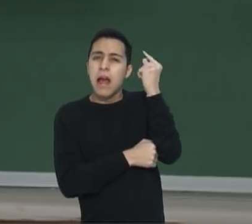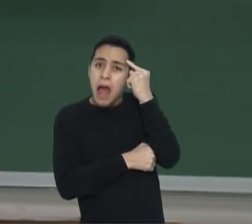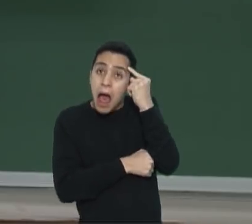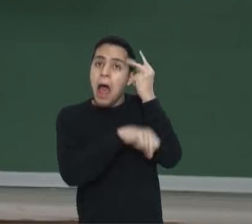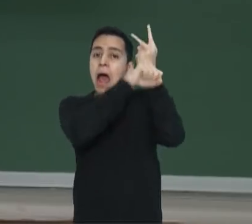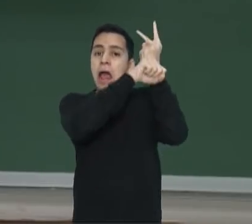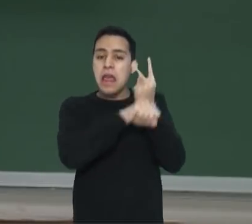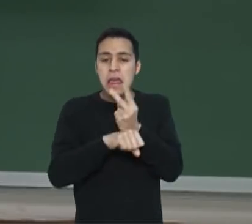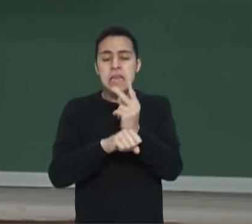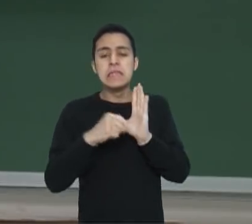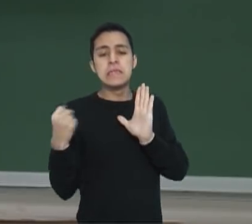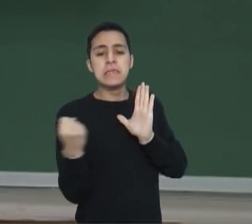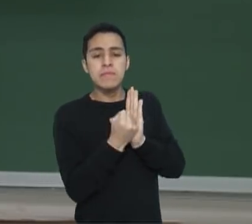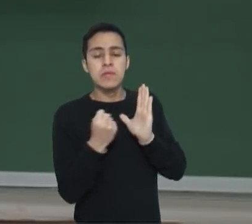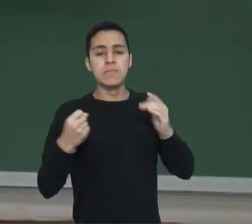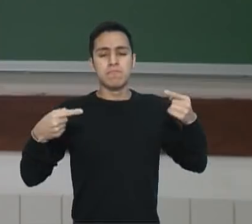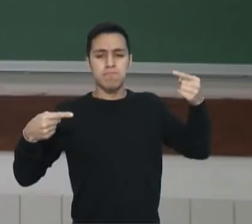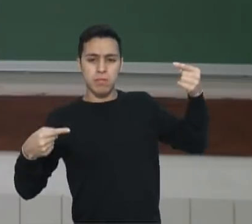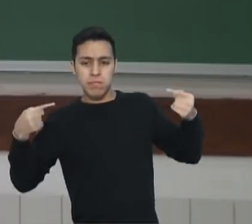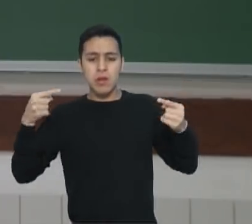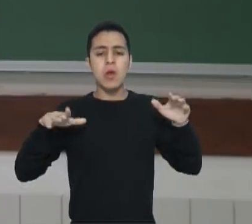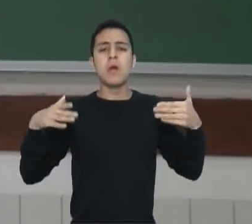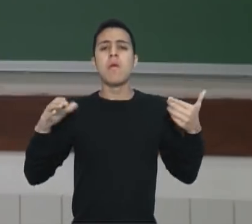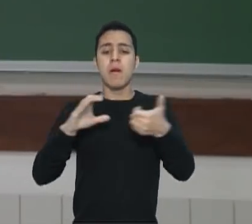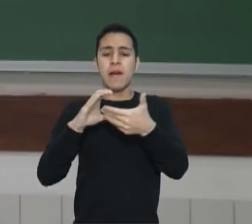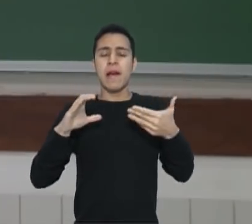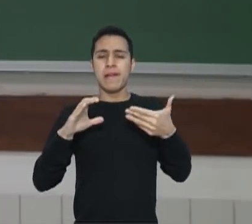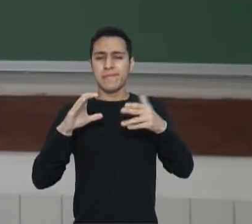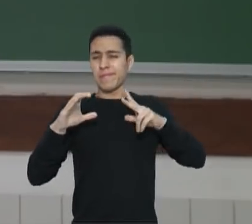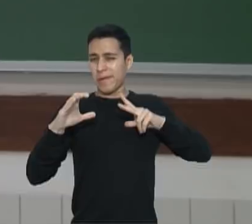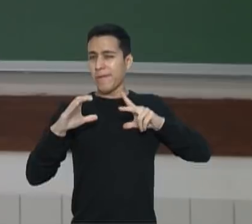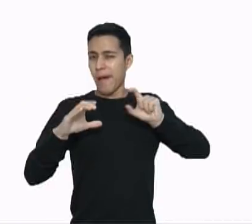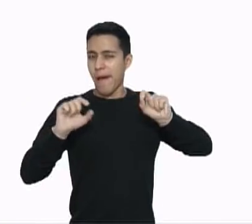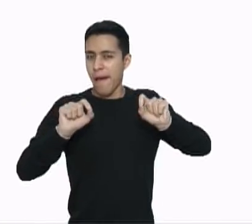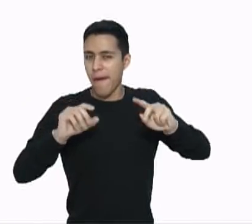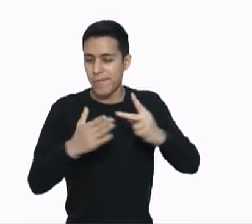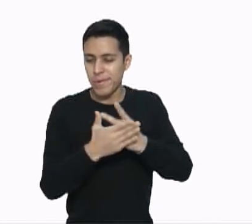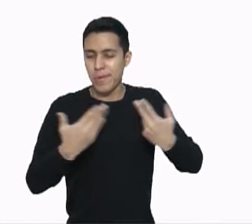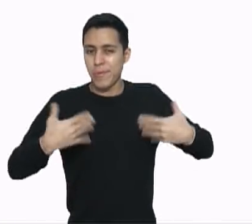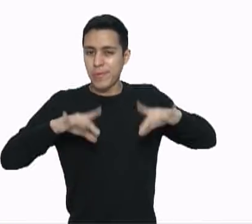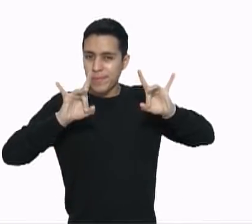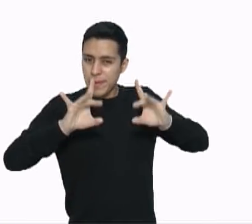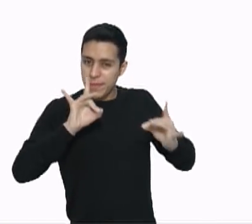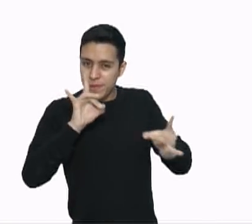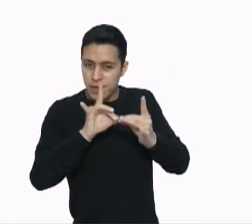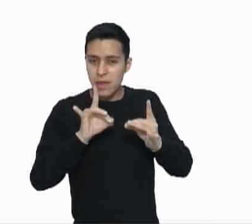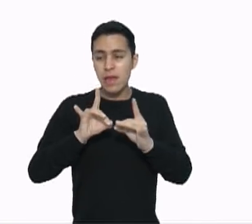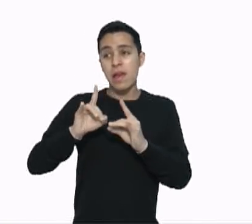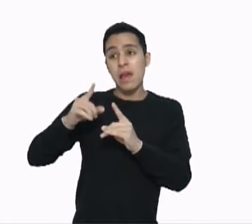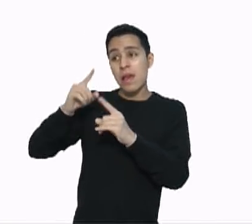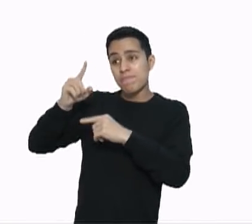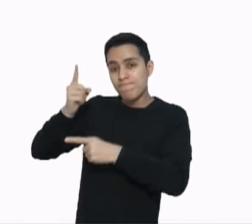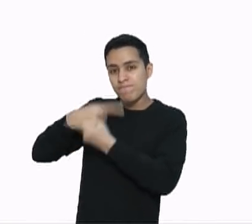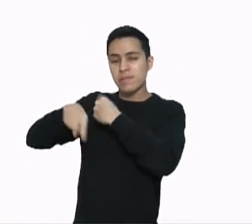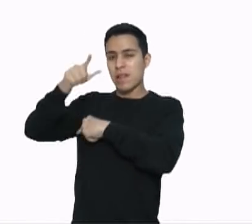ordem bipolar foi um aspecto bem particular, construído pela Alemanha socialista